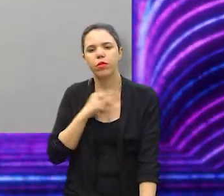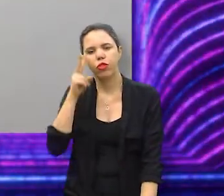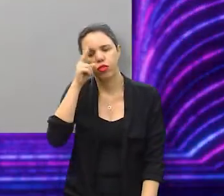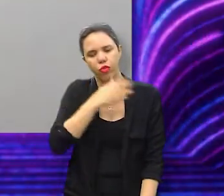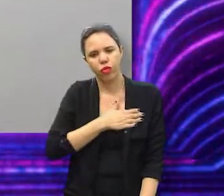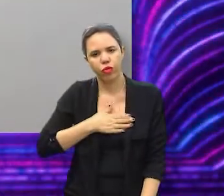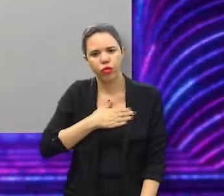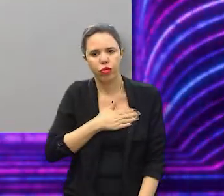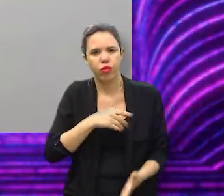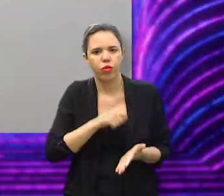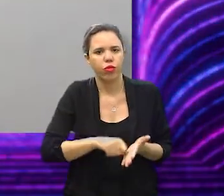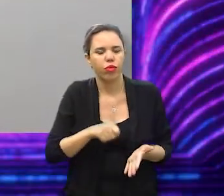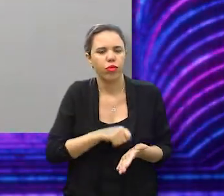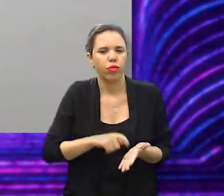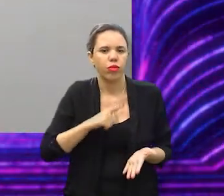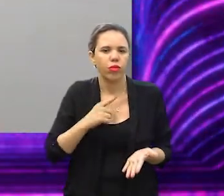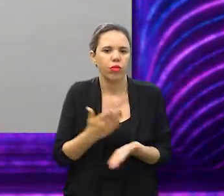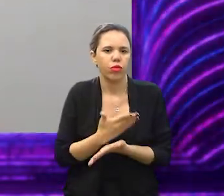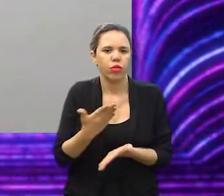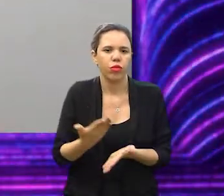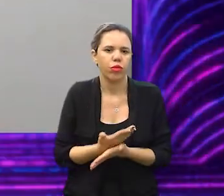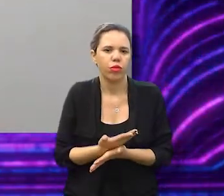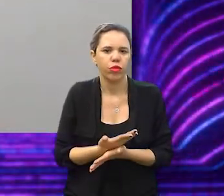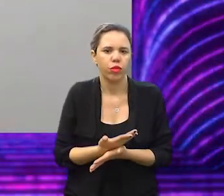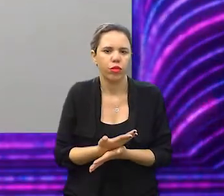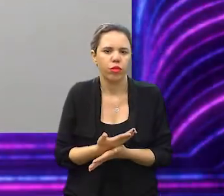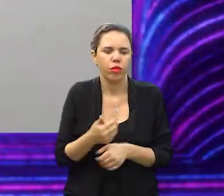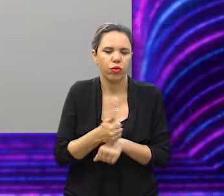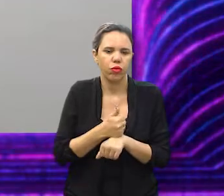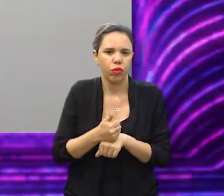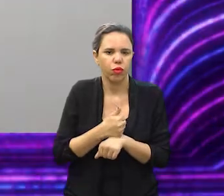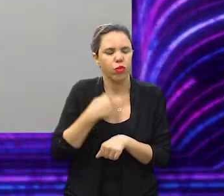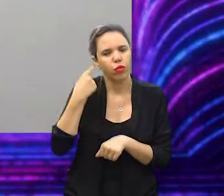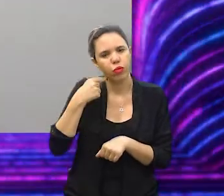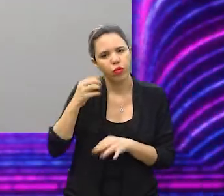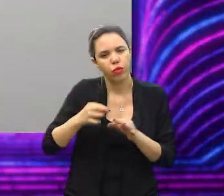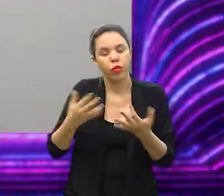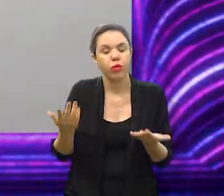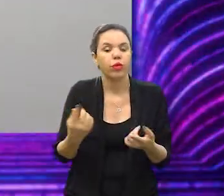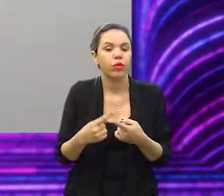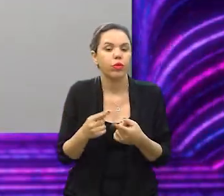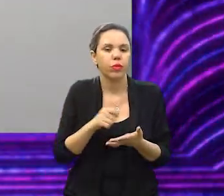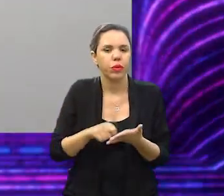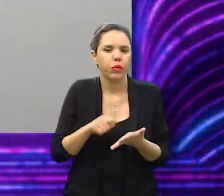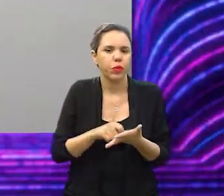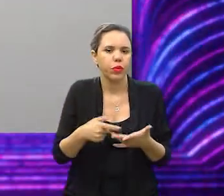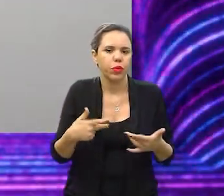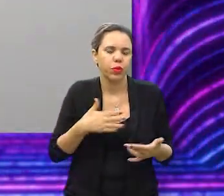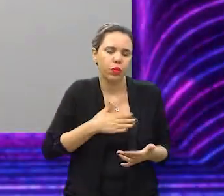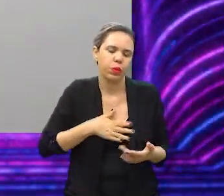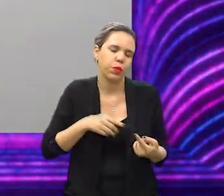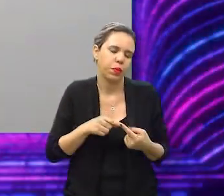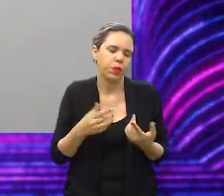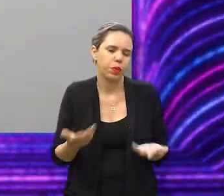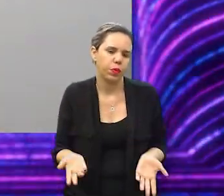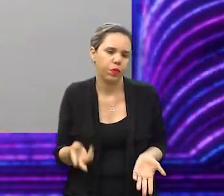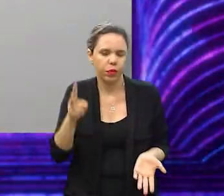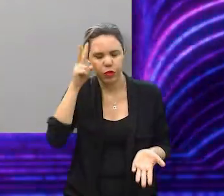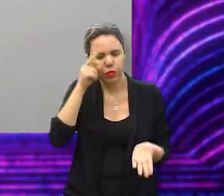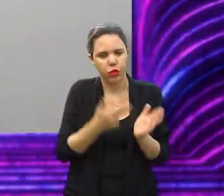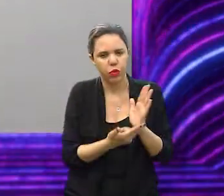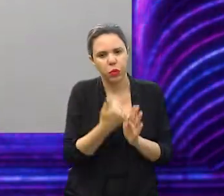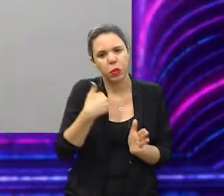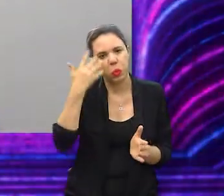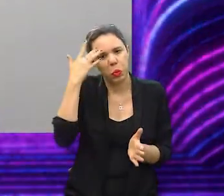quadrinhos, adoro escrever, tenho os livros na minha área jurídica, então por que não escrever algo que eu goste, né? História em quadrinhos. Eu não